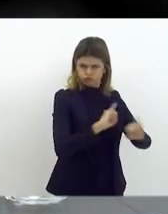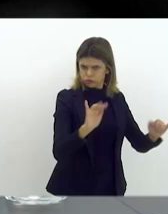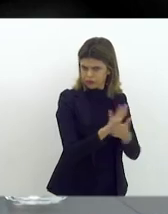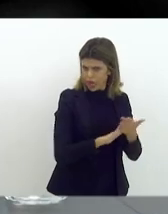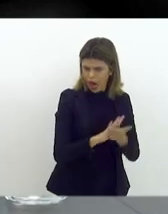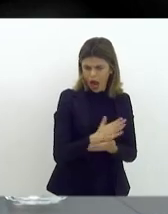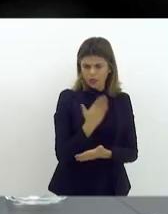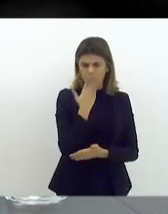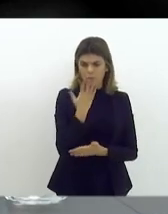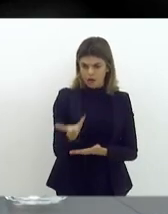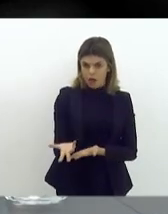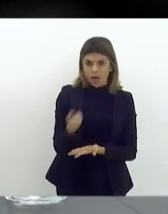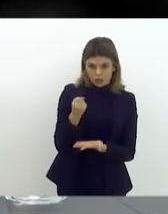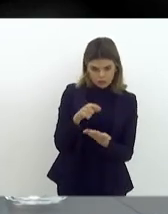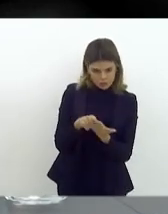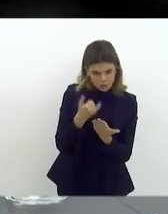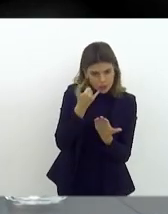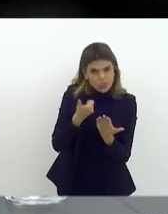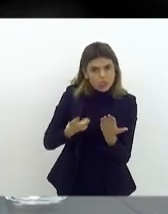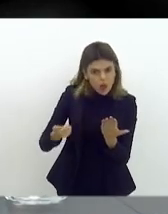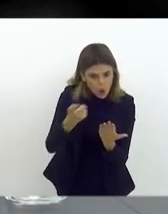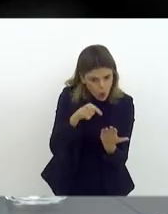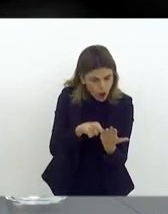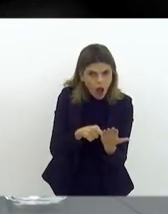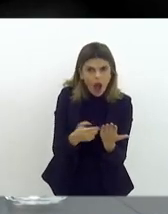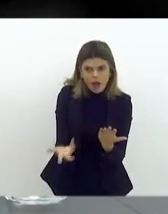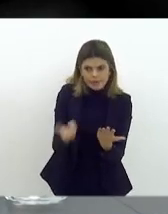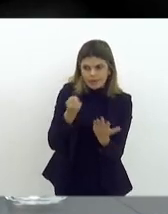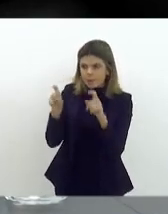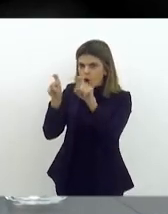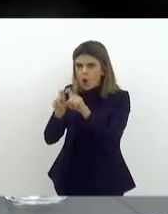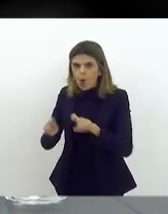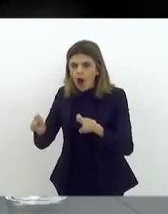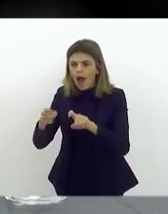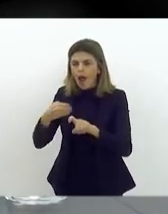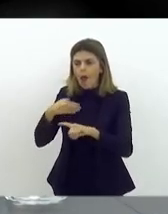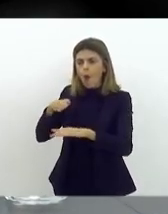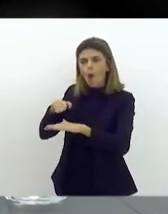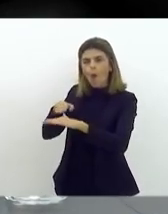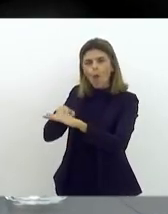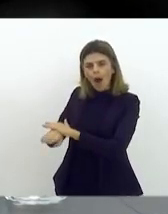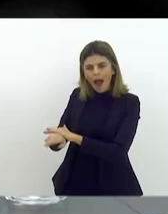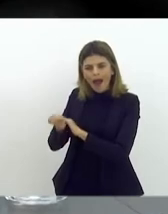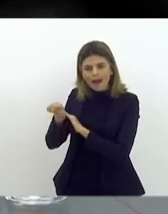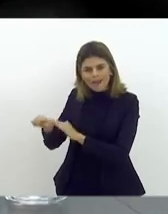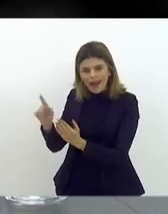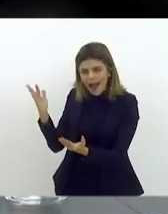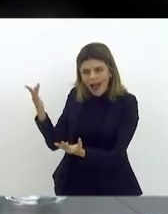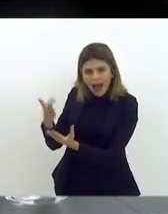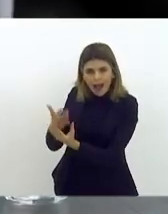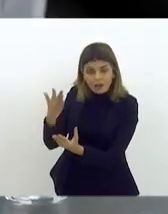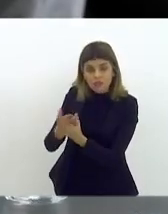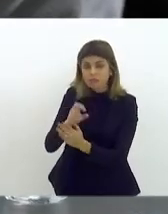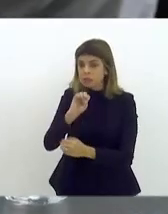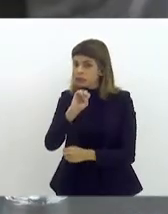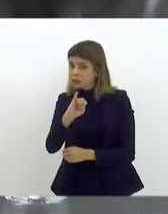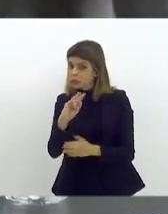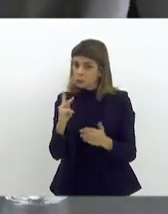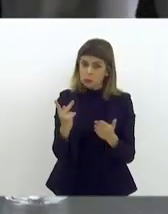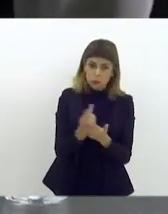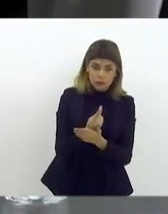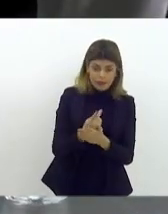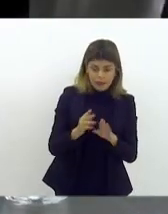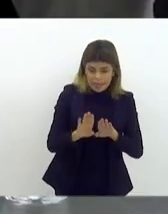mas recebeu no celular recebeu no computador e Manteve aqueles arquivos guardados se for criança ou adolescente